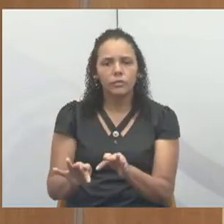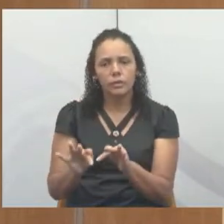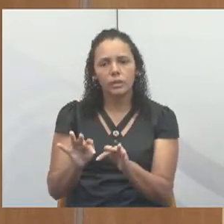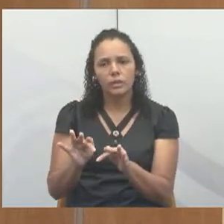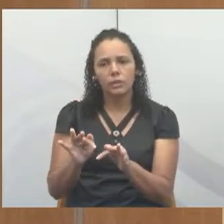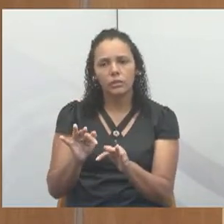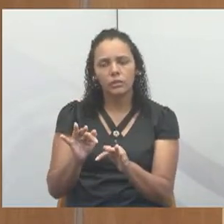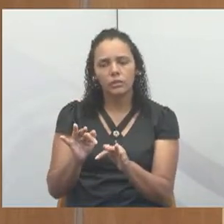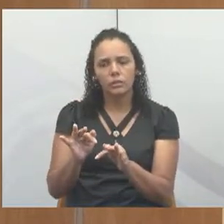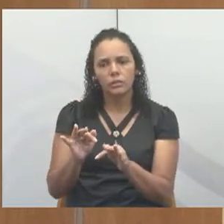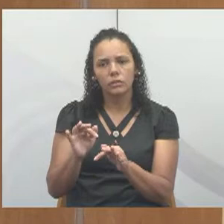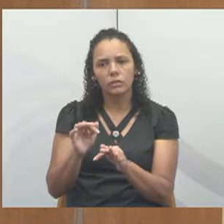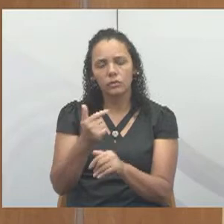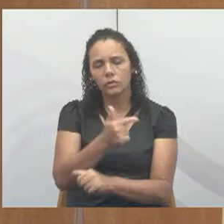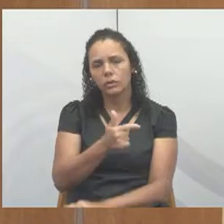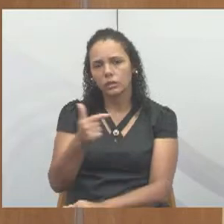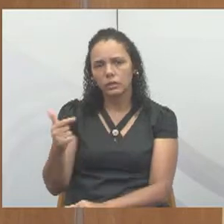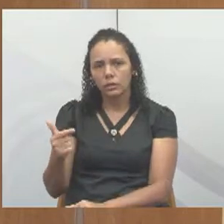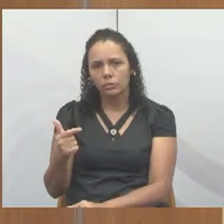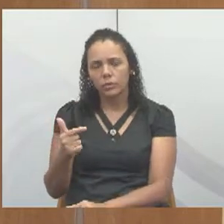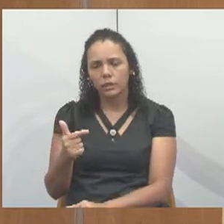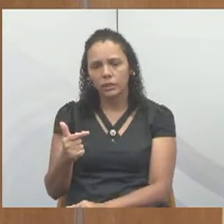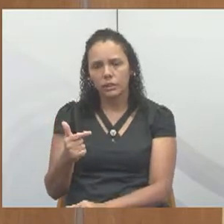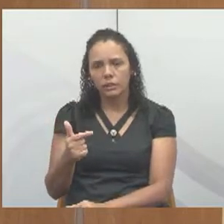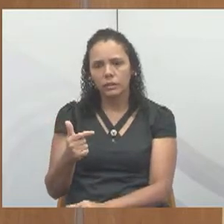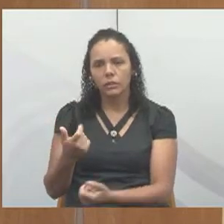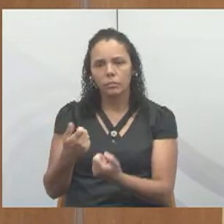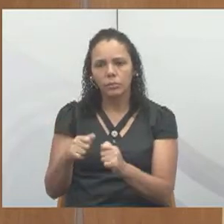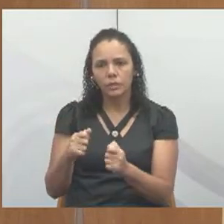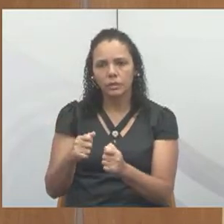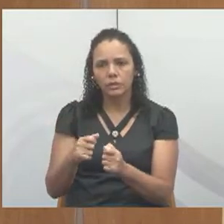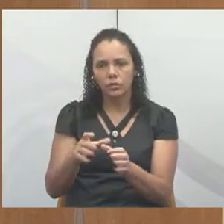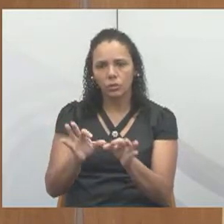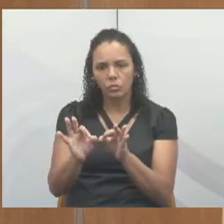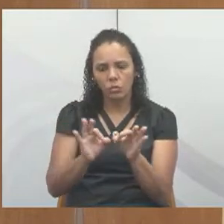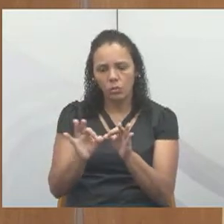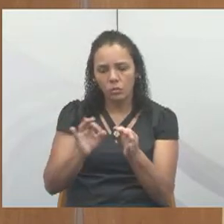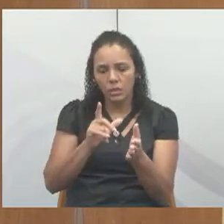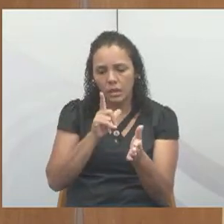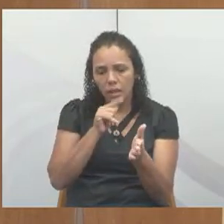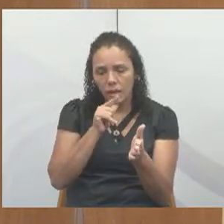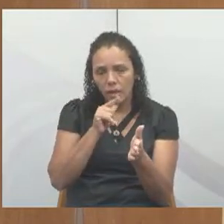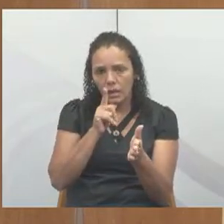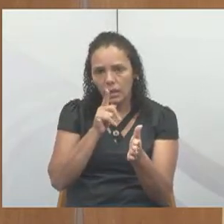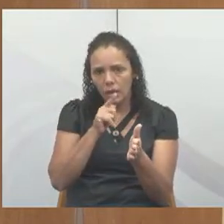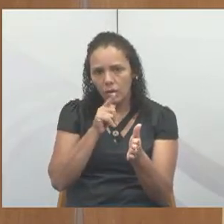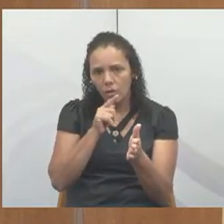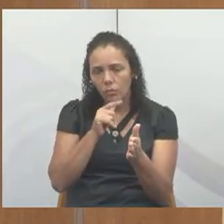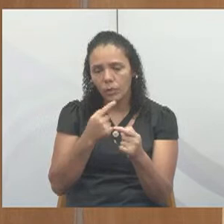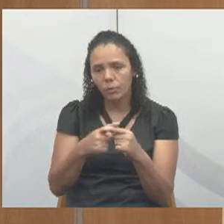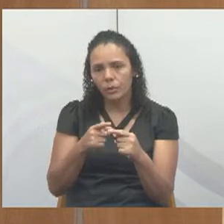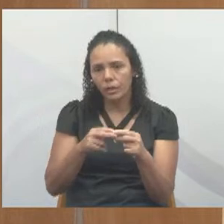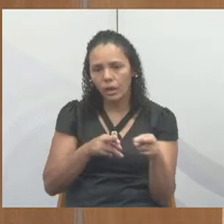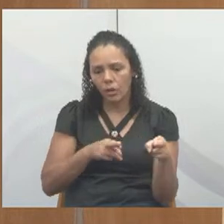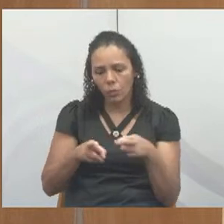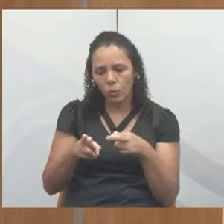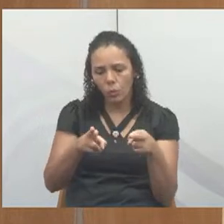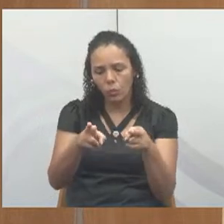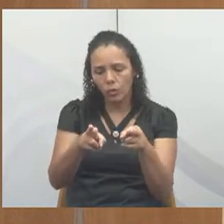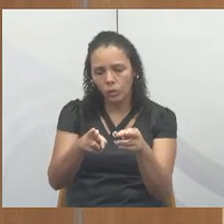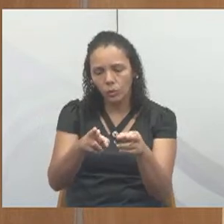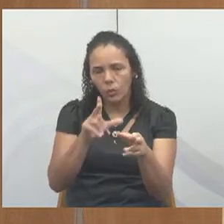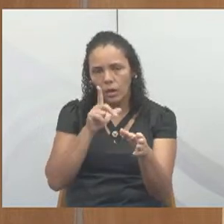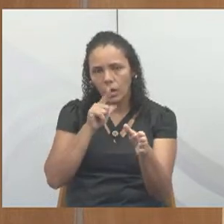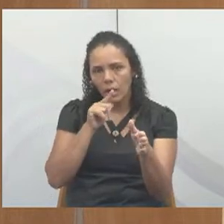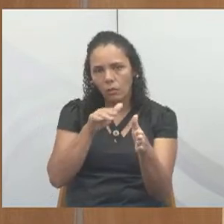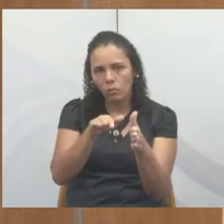à baixa do rio, então precisou fazer contenções e obras para esticar um pouco mais, porque o rio estava muito baixo, isso